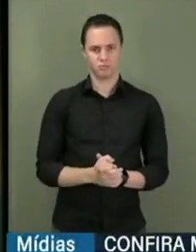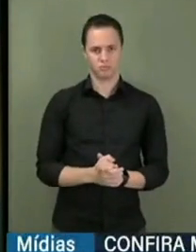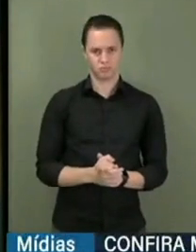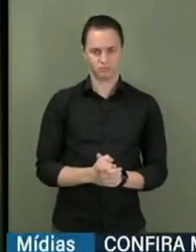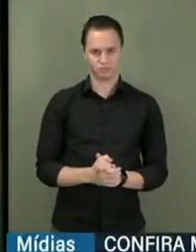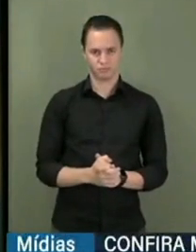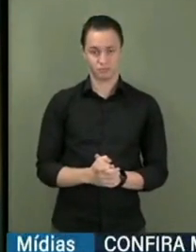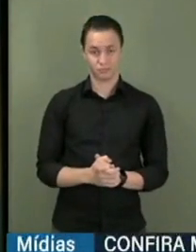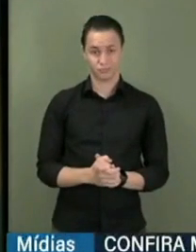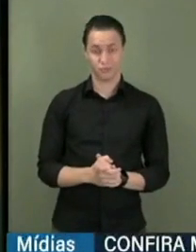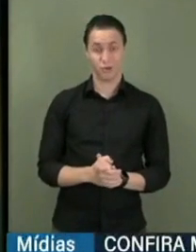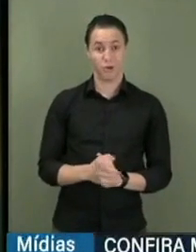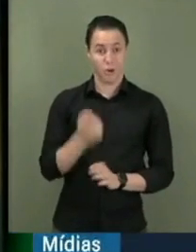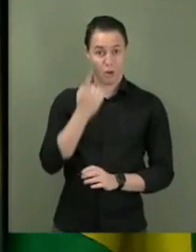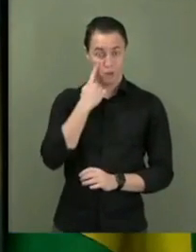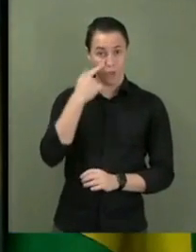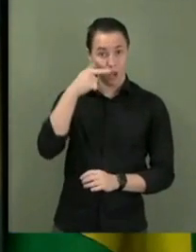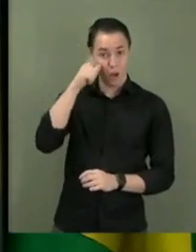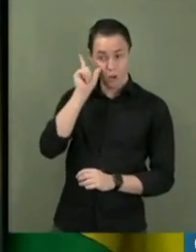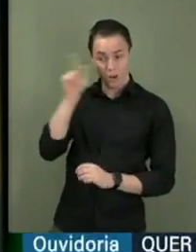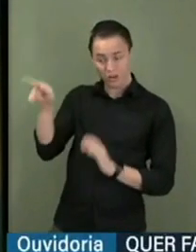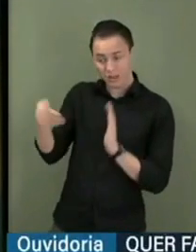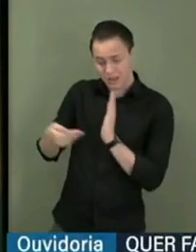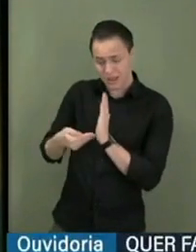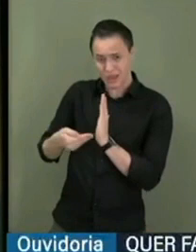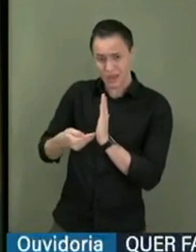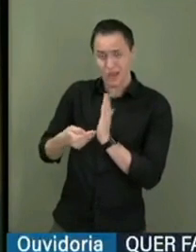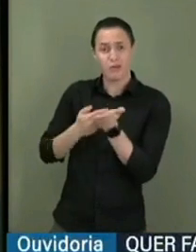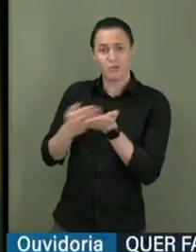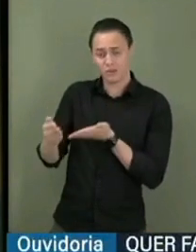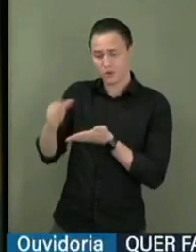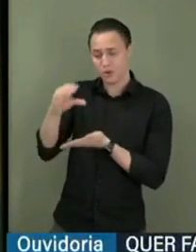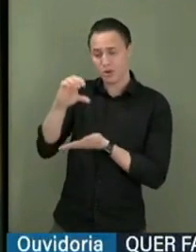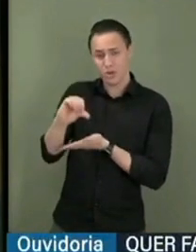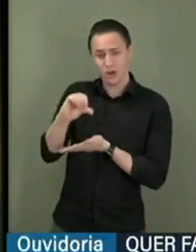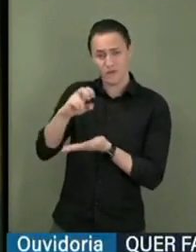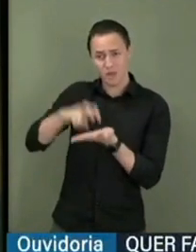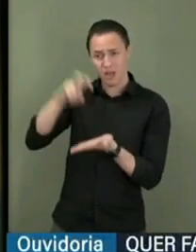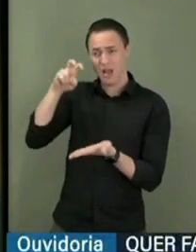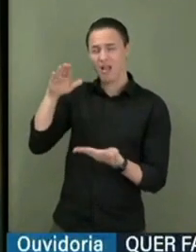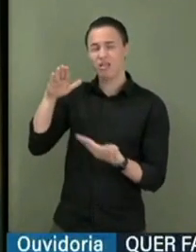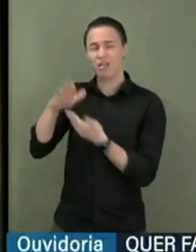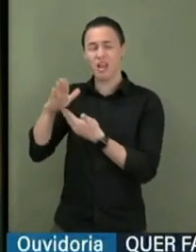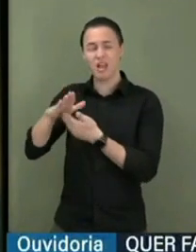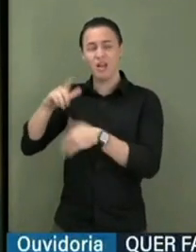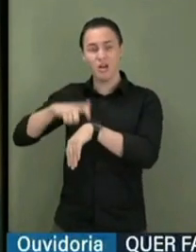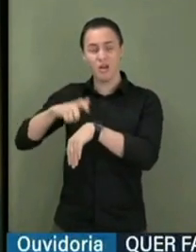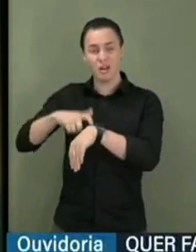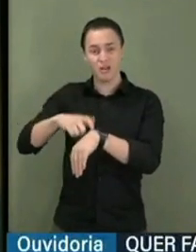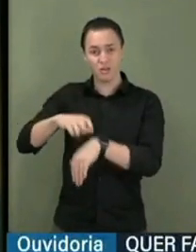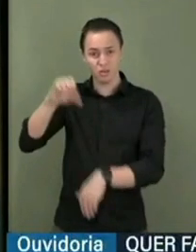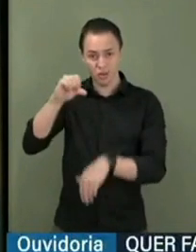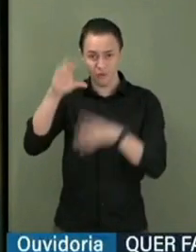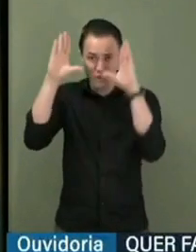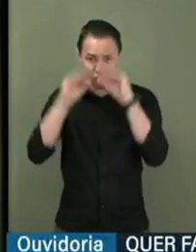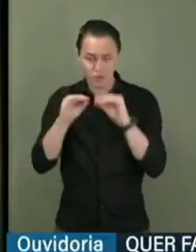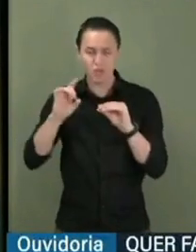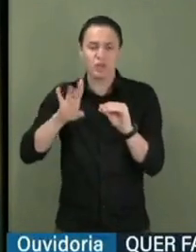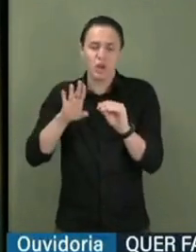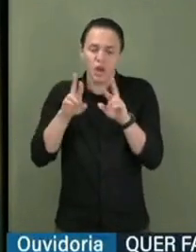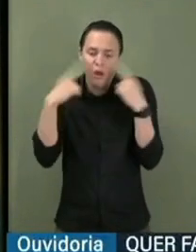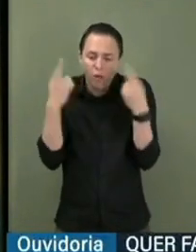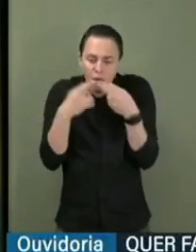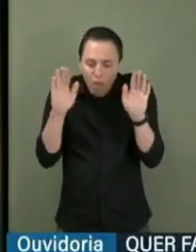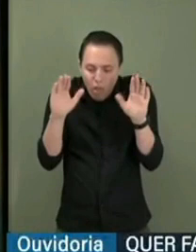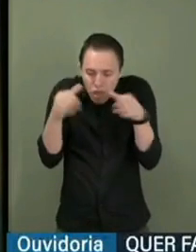Ficou ontem a Câmara dos Deputados parada desde 9 da manhã até 9 da noite, em reuniões